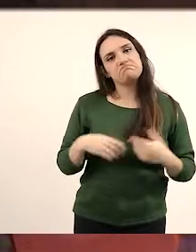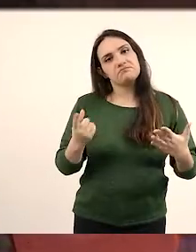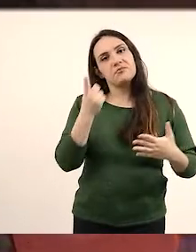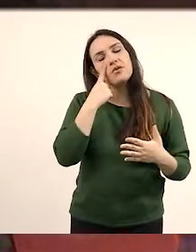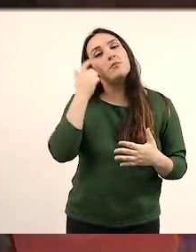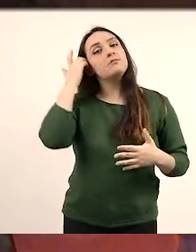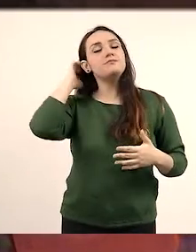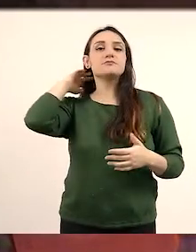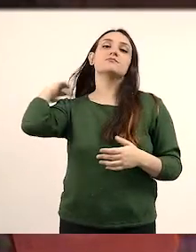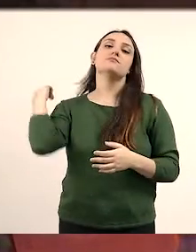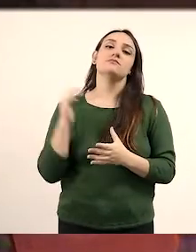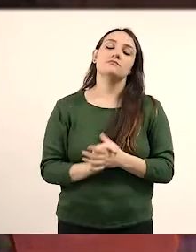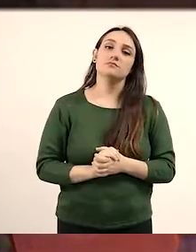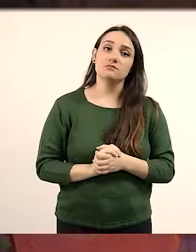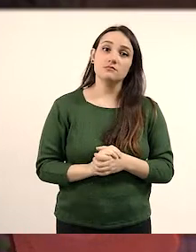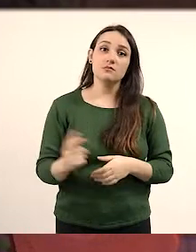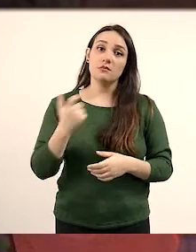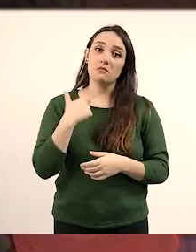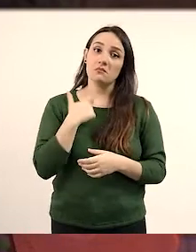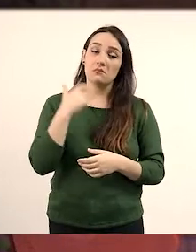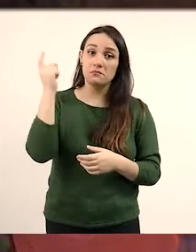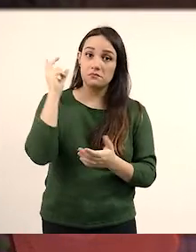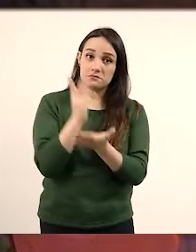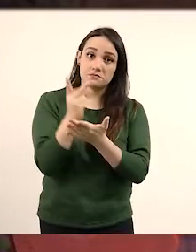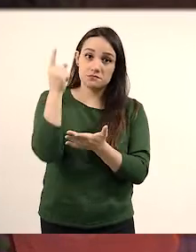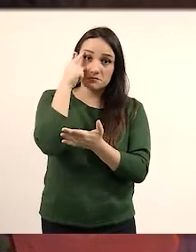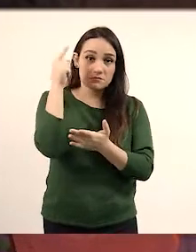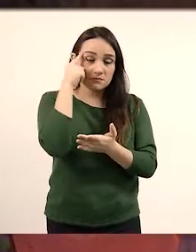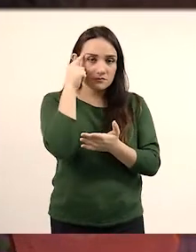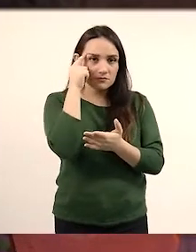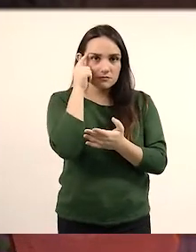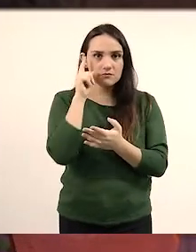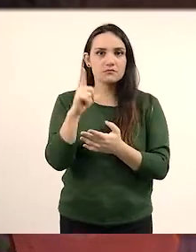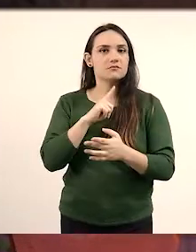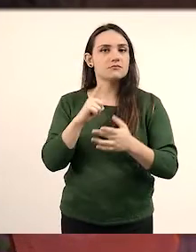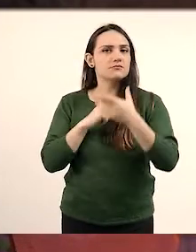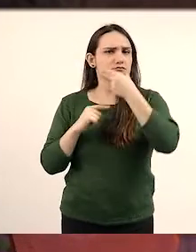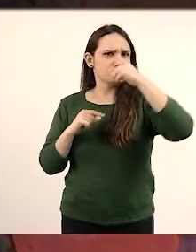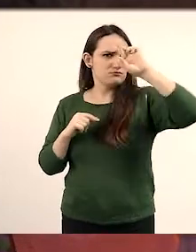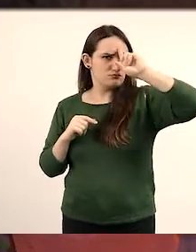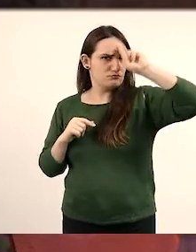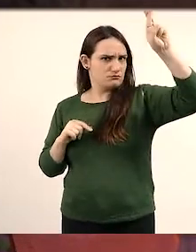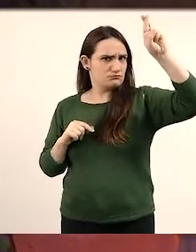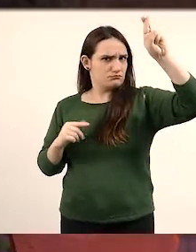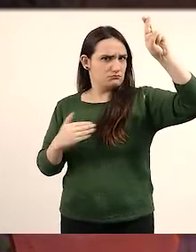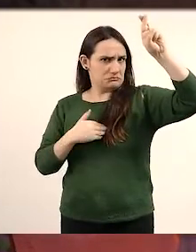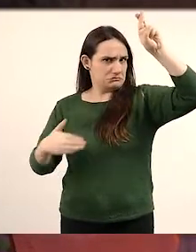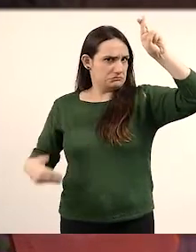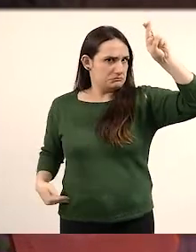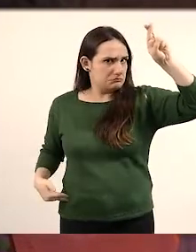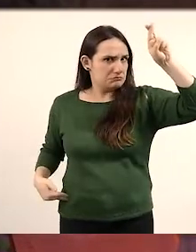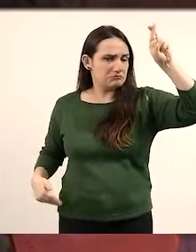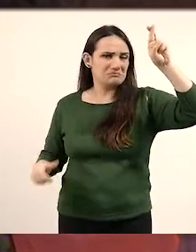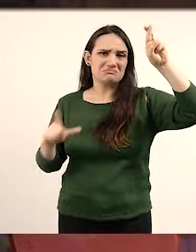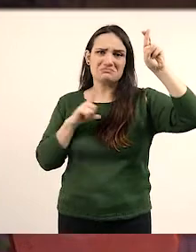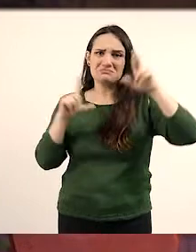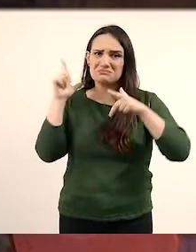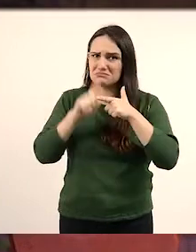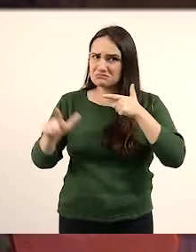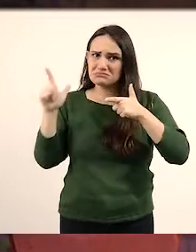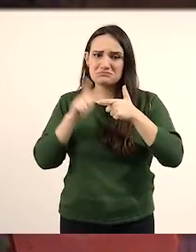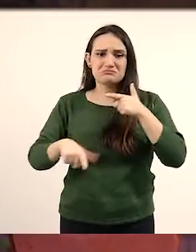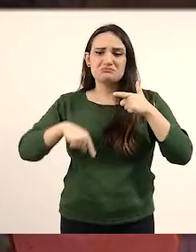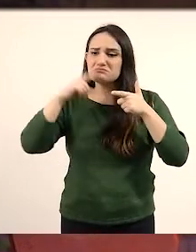Veja bem, eu tenho comigo que aquele gestor, aquele mandatário que tem dificuldade em